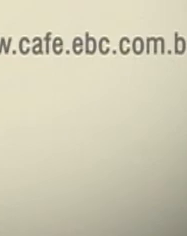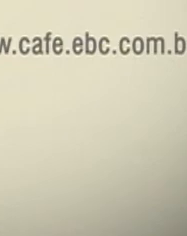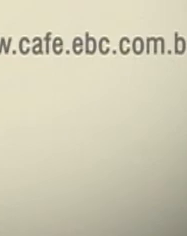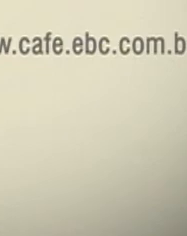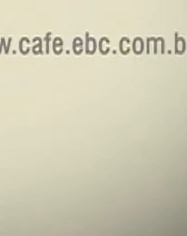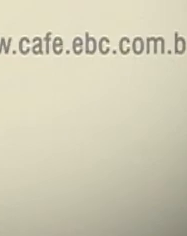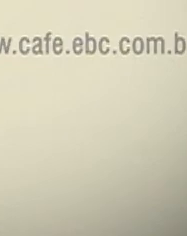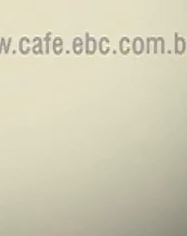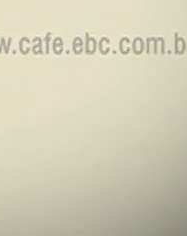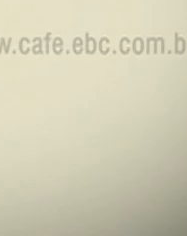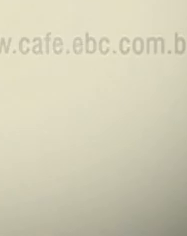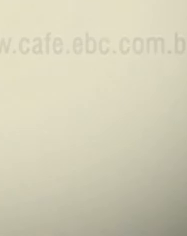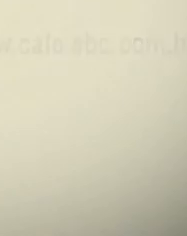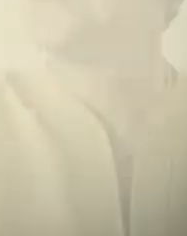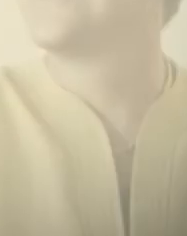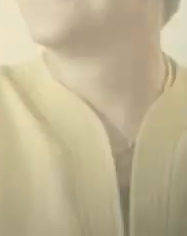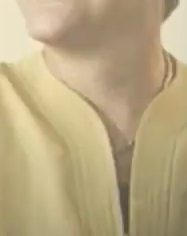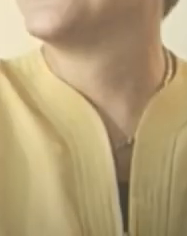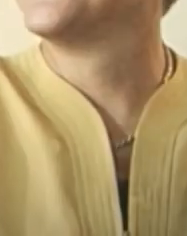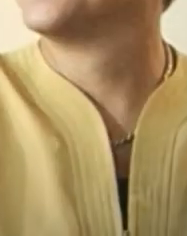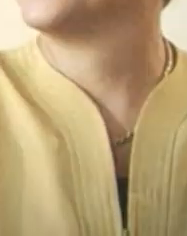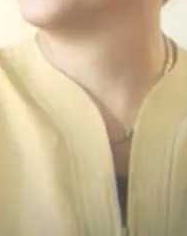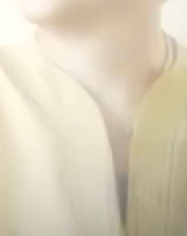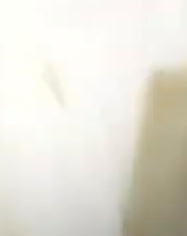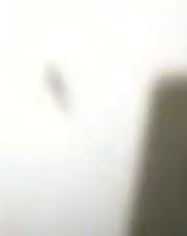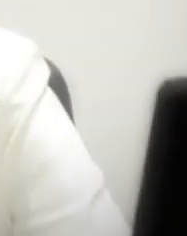www.café.ebc.com.br. Nós voltamos na próxima segunda-feira.